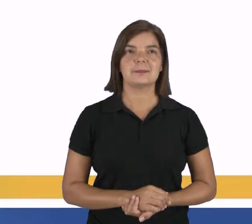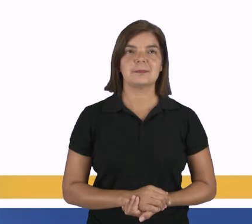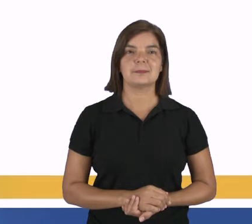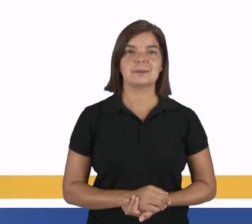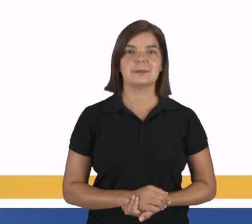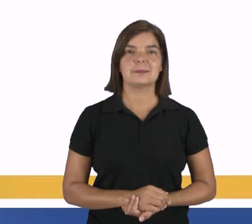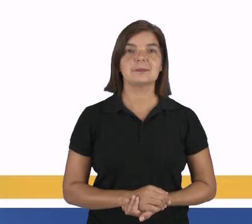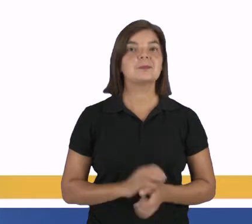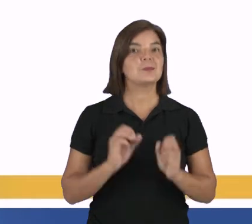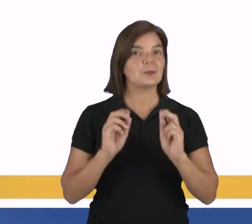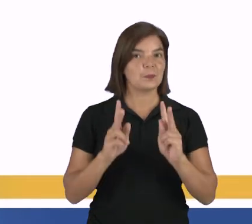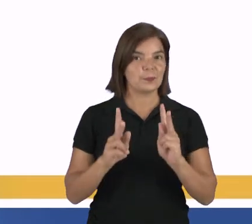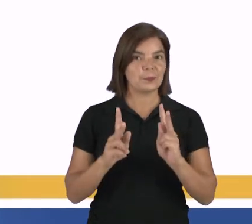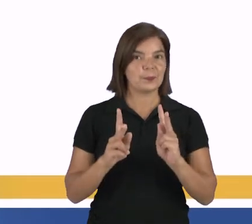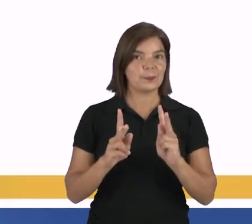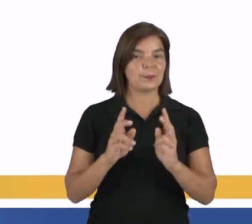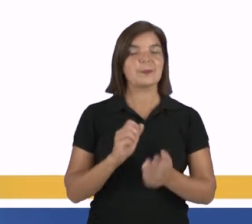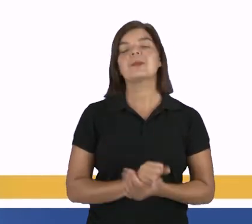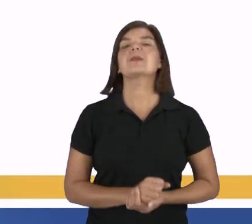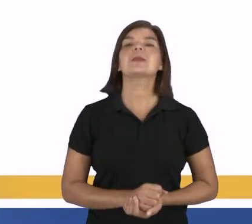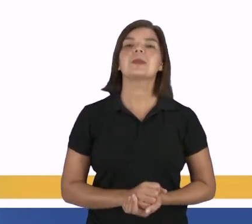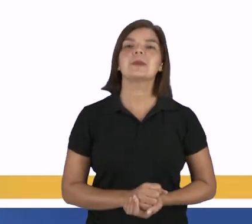task. Ok?